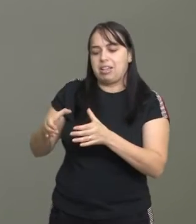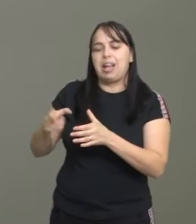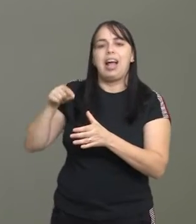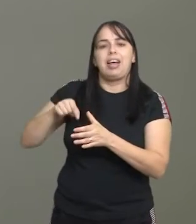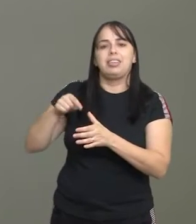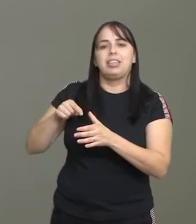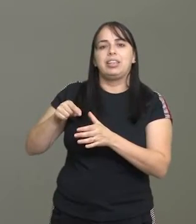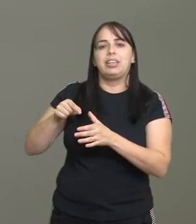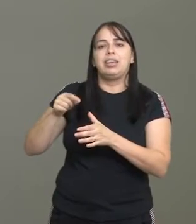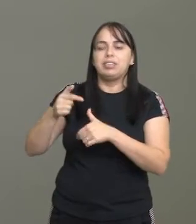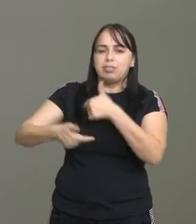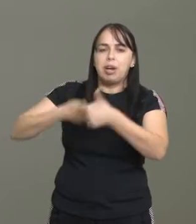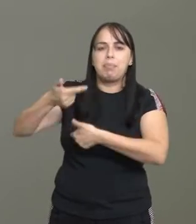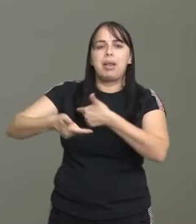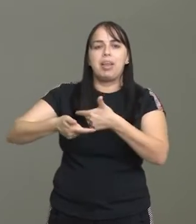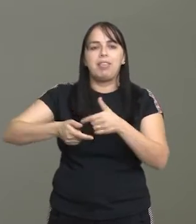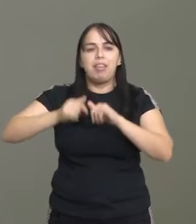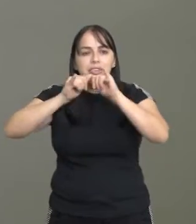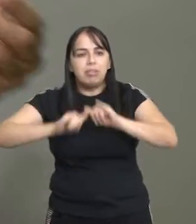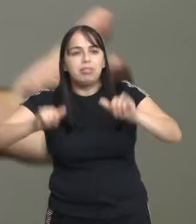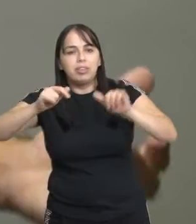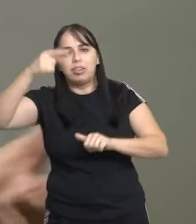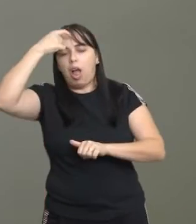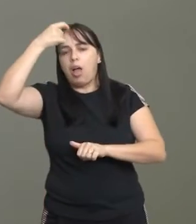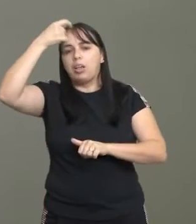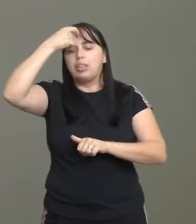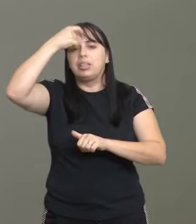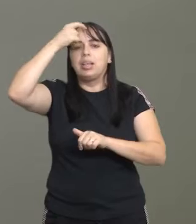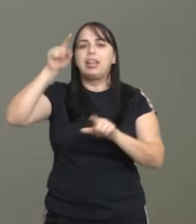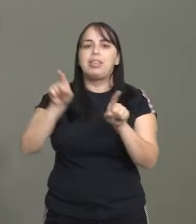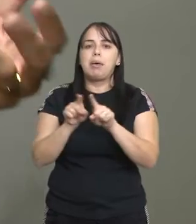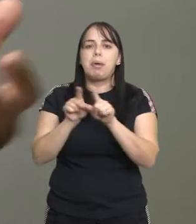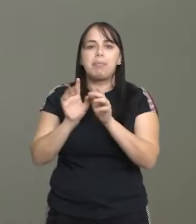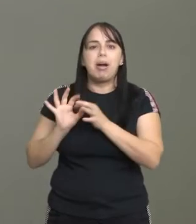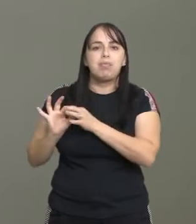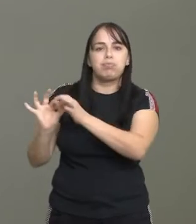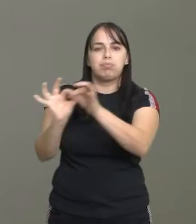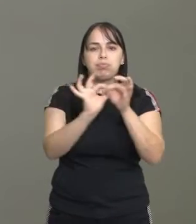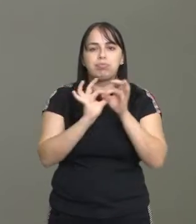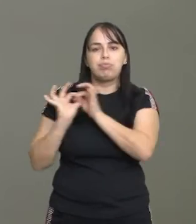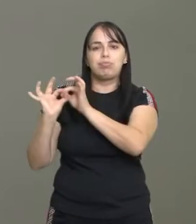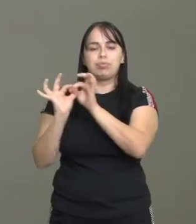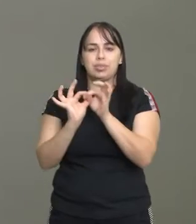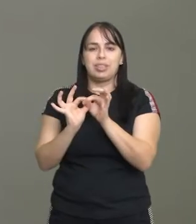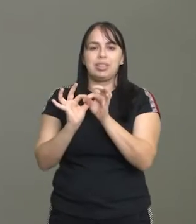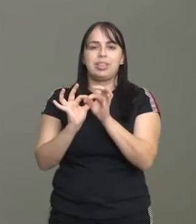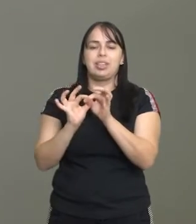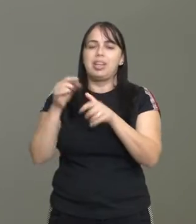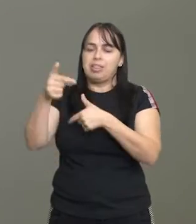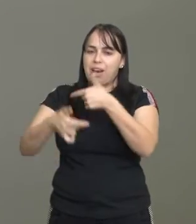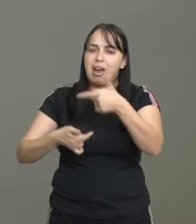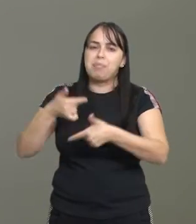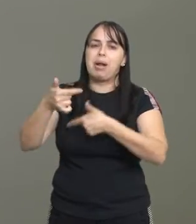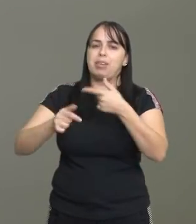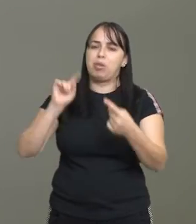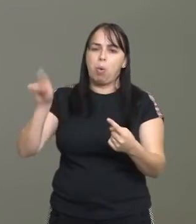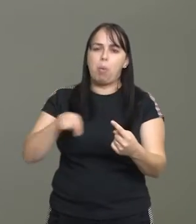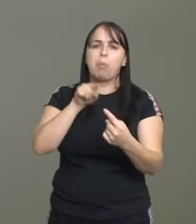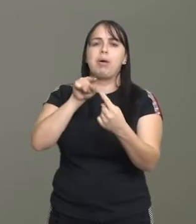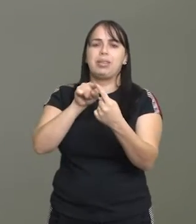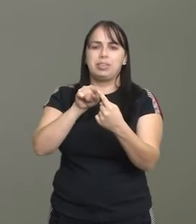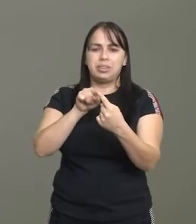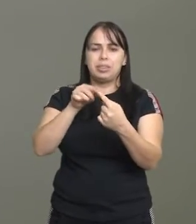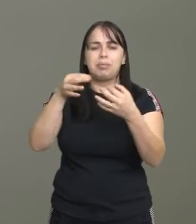Frente Parlamentar tem trabalhado muito com a conscientização e na unificação de todos que estão envolvidos,